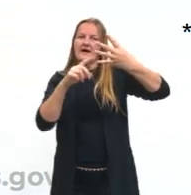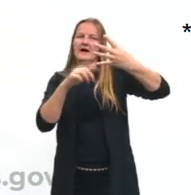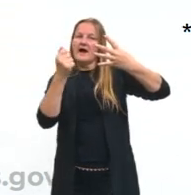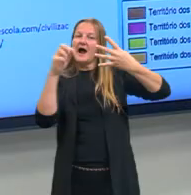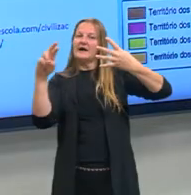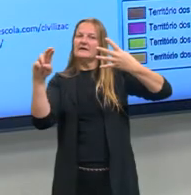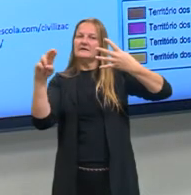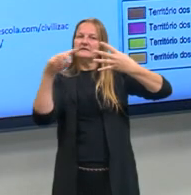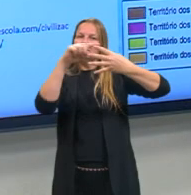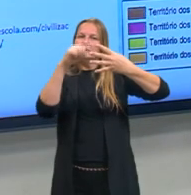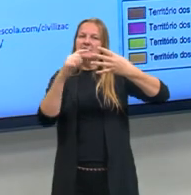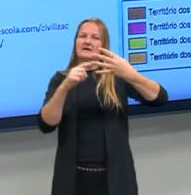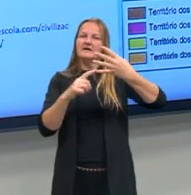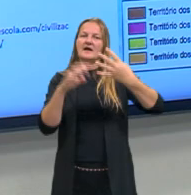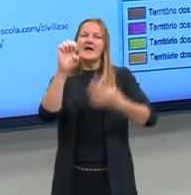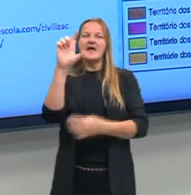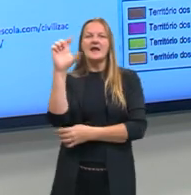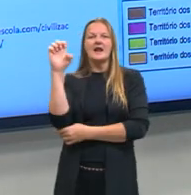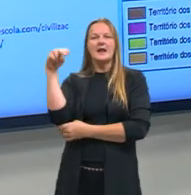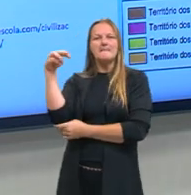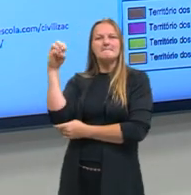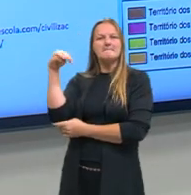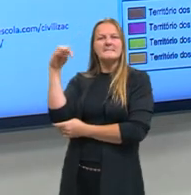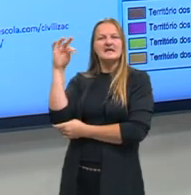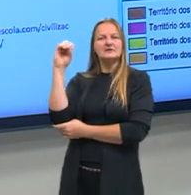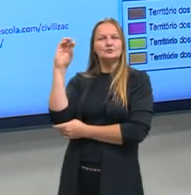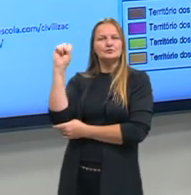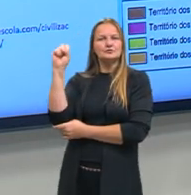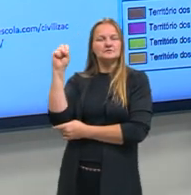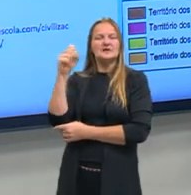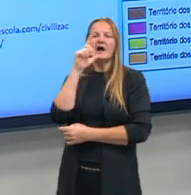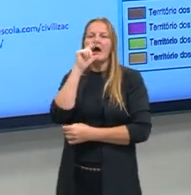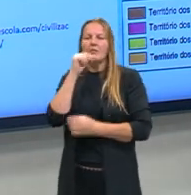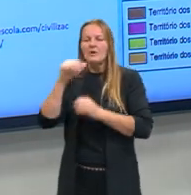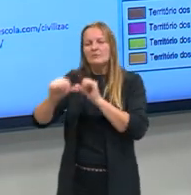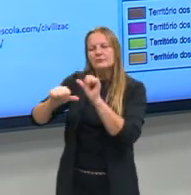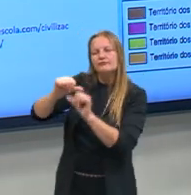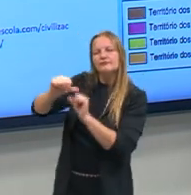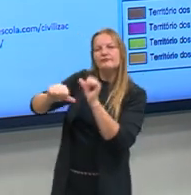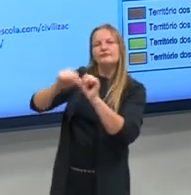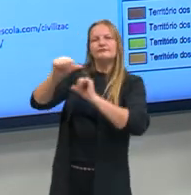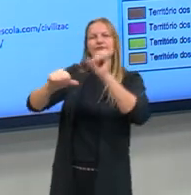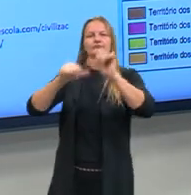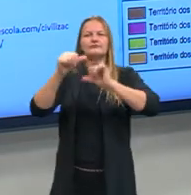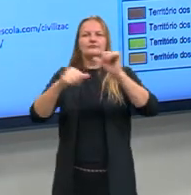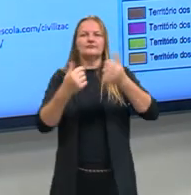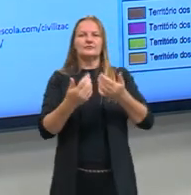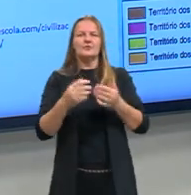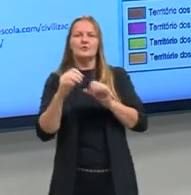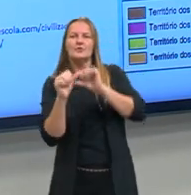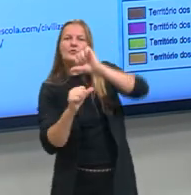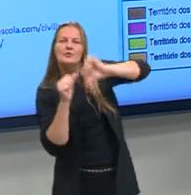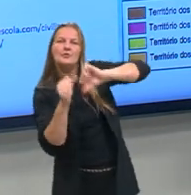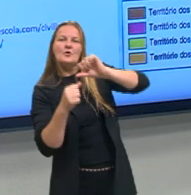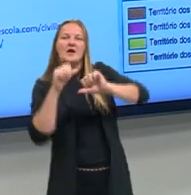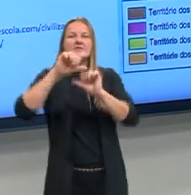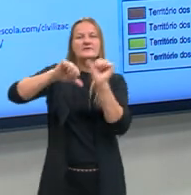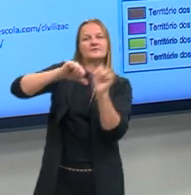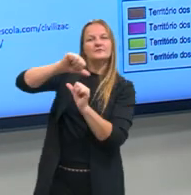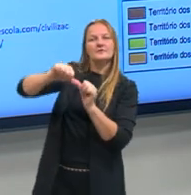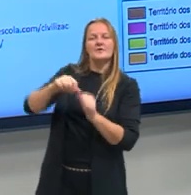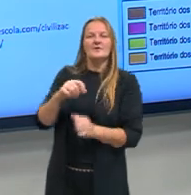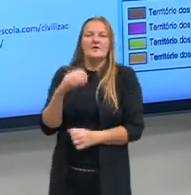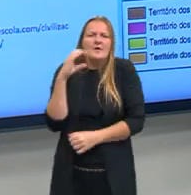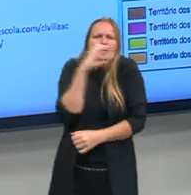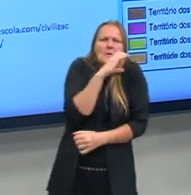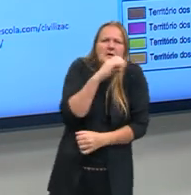né a água ela passa em todos os estágios justamente porque essa cheque Eles procuram esse esse quente e